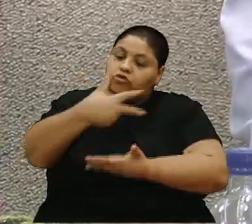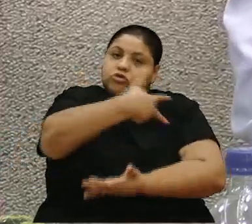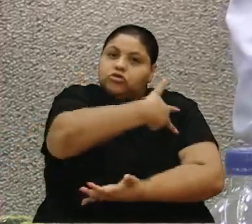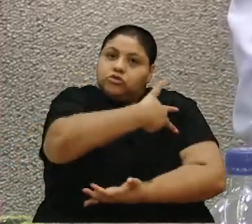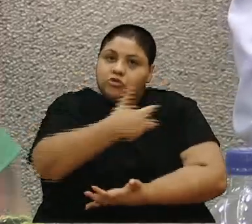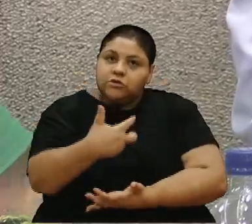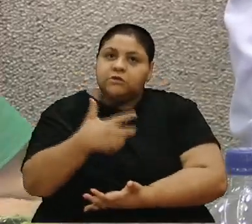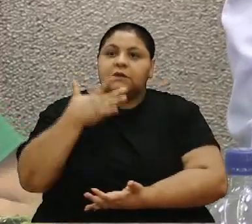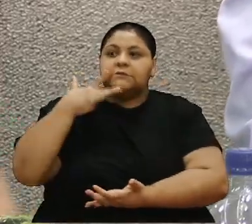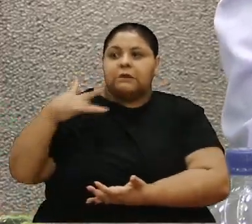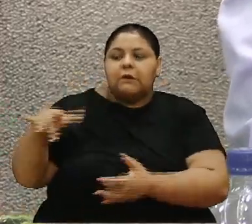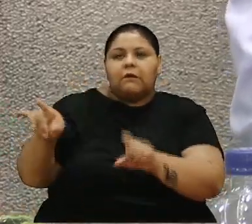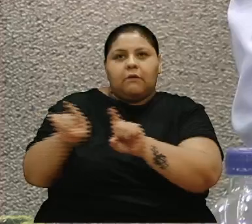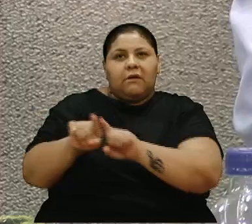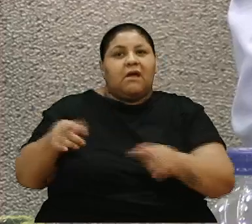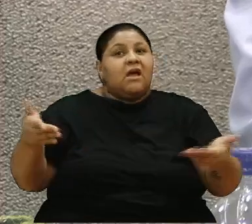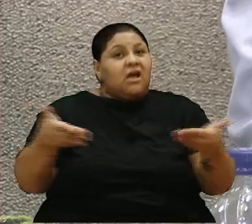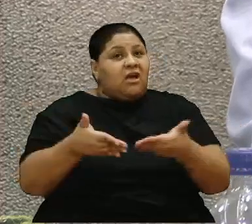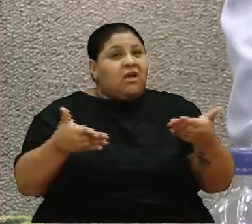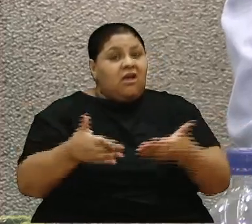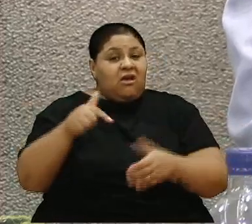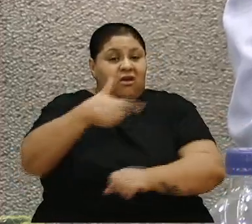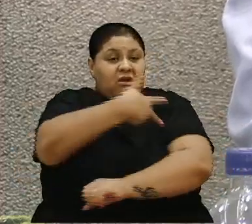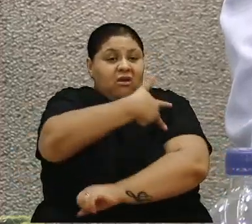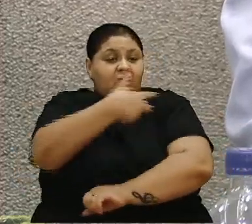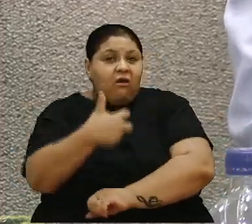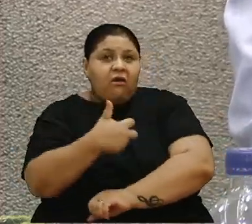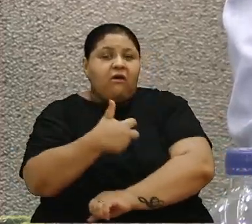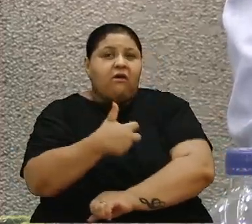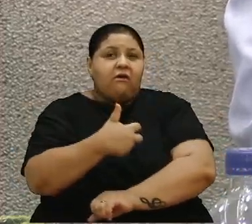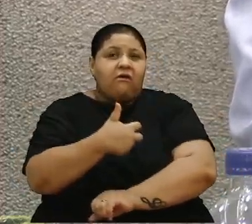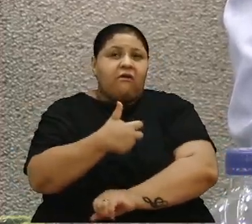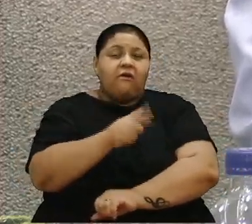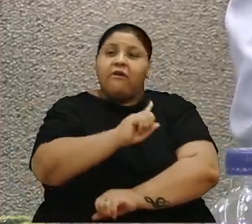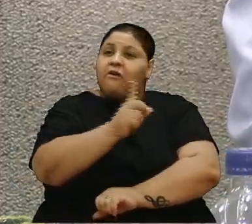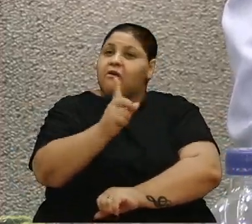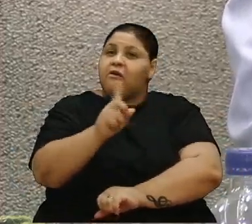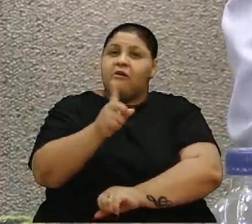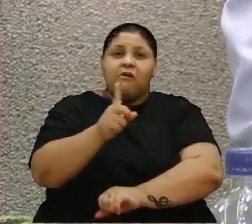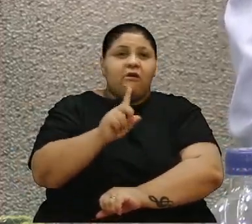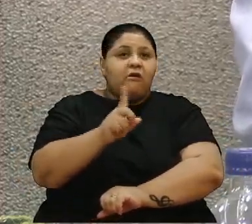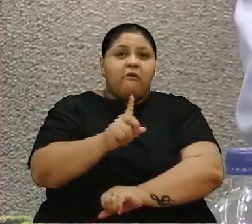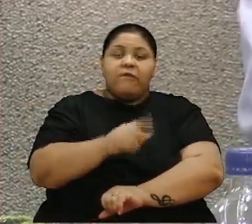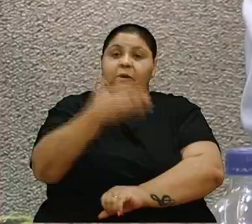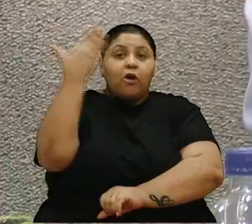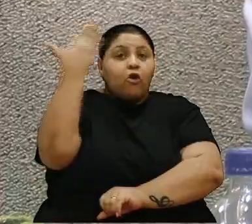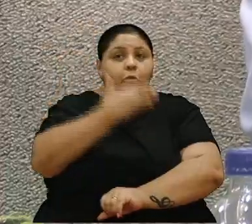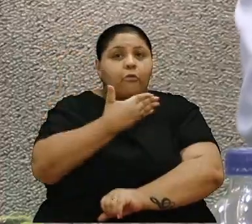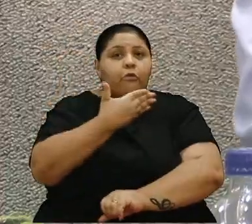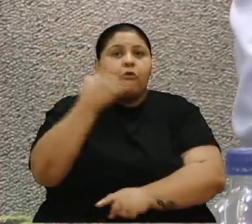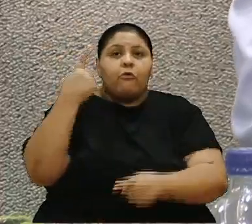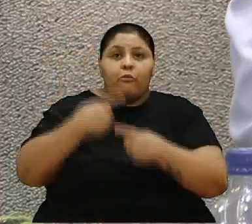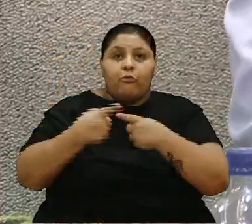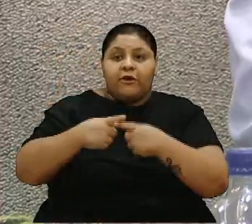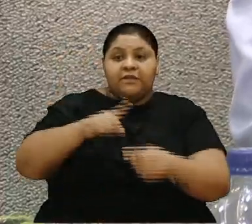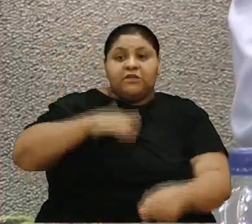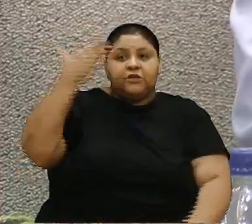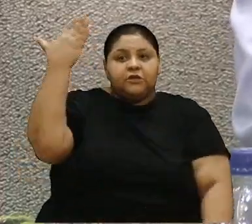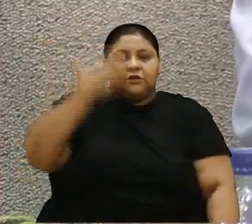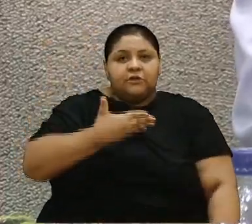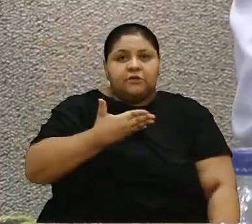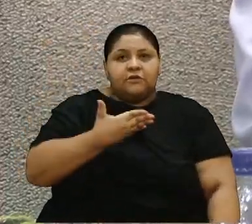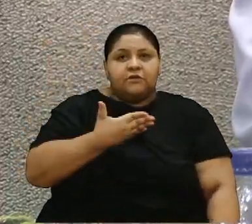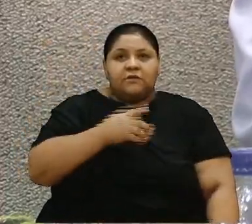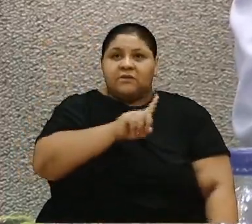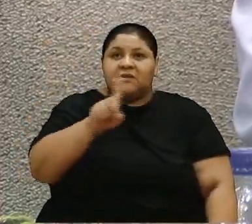as nossas crianças. Agora, essa vacina em específica não está devidamente comprovada, porque se ela tivesse,